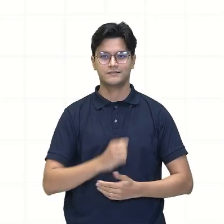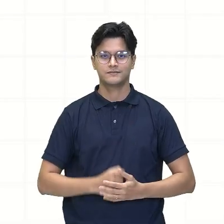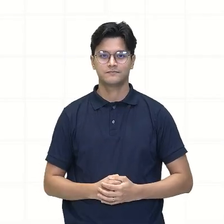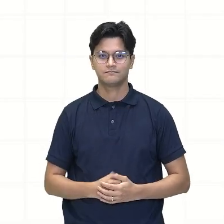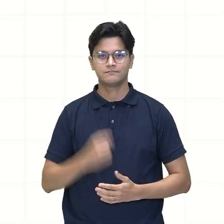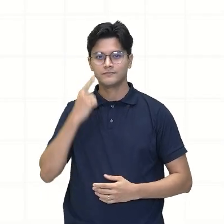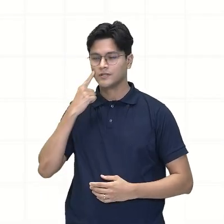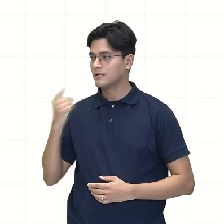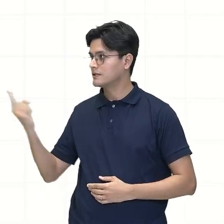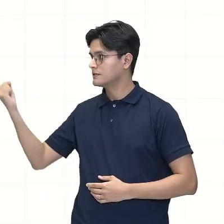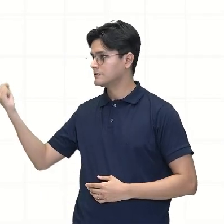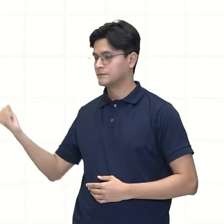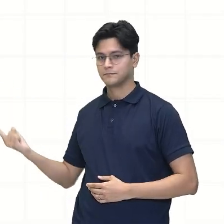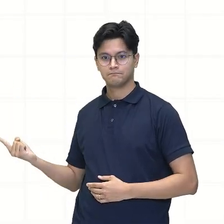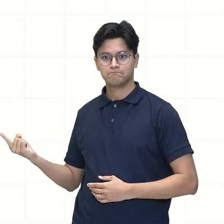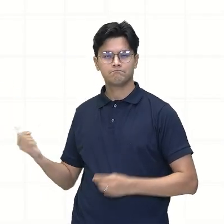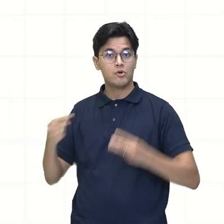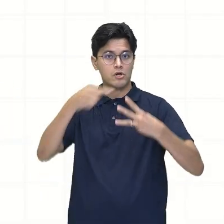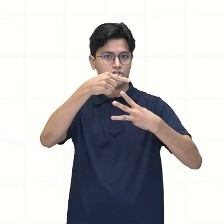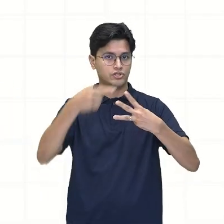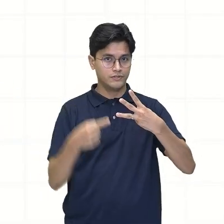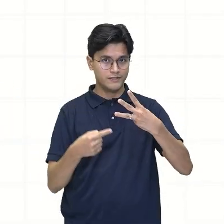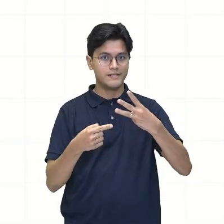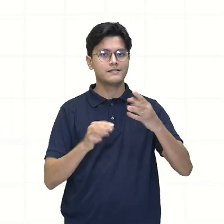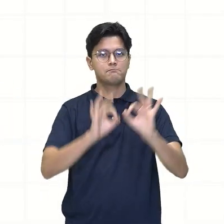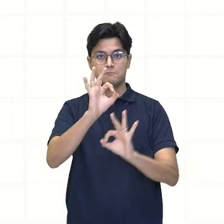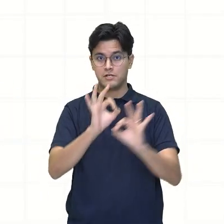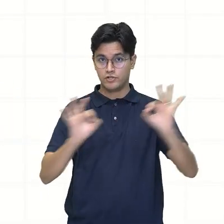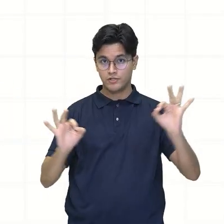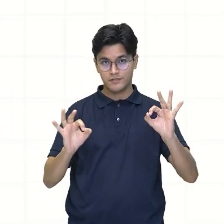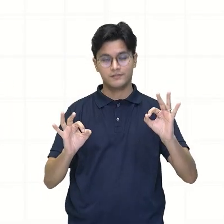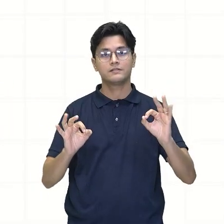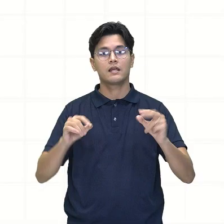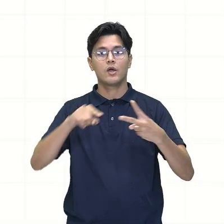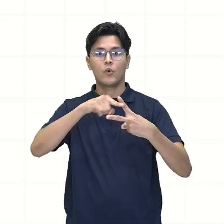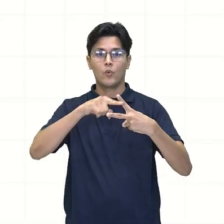todas as medidas. O ângulo alfa mede